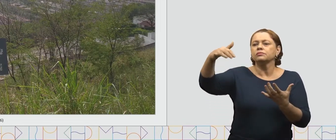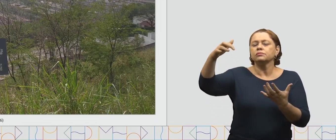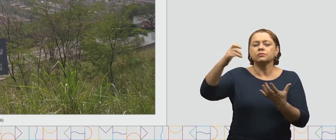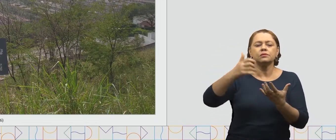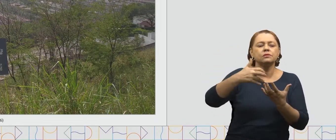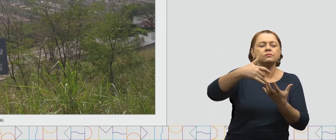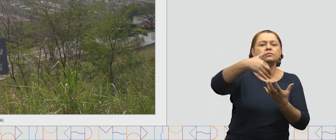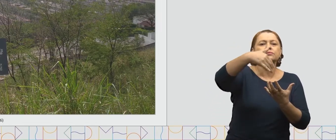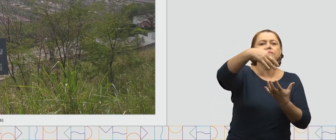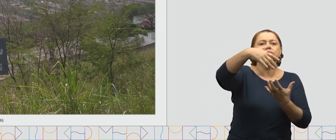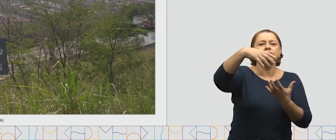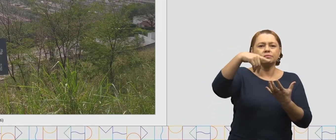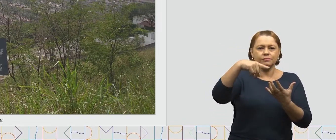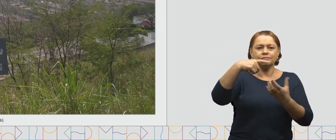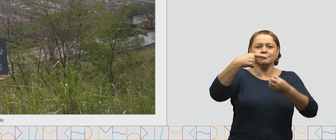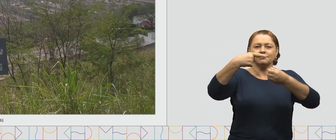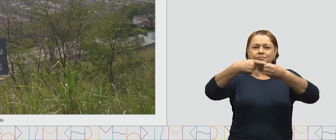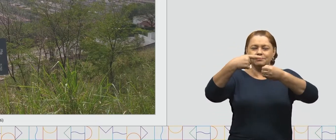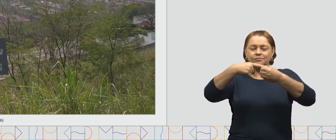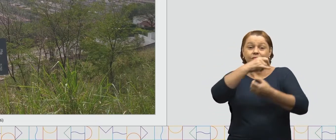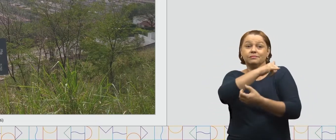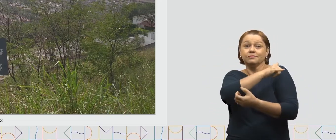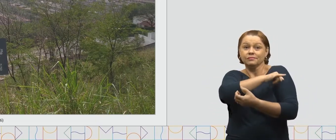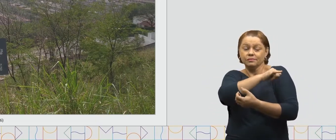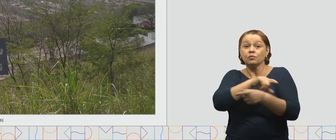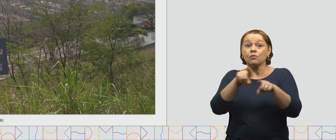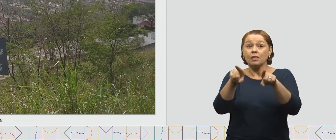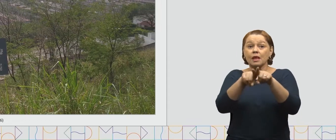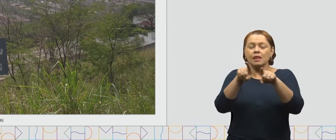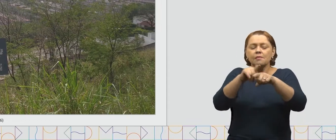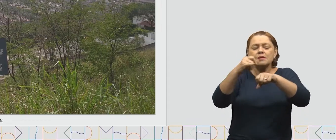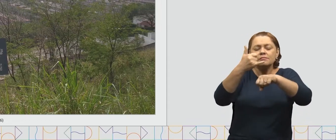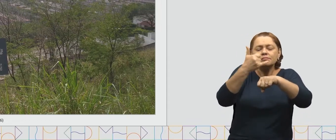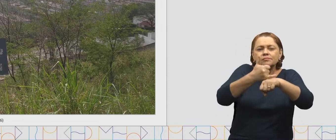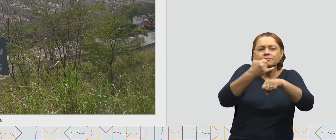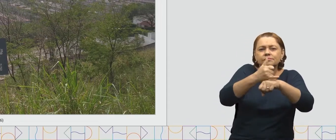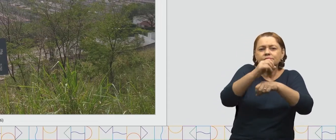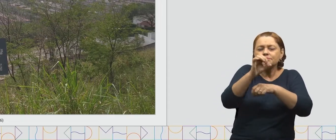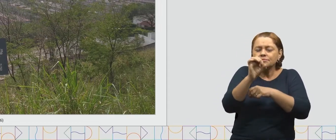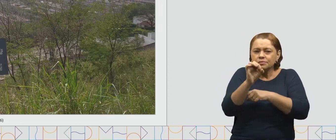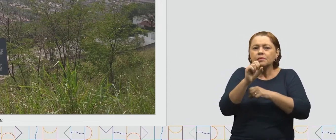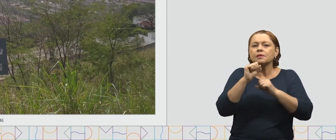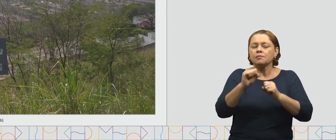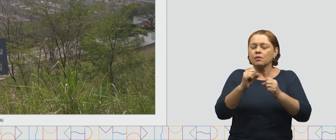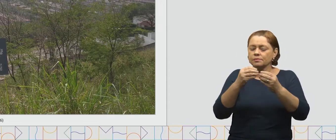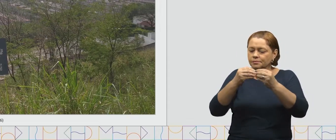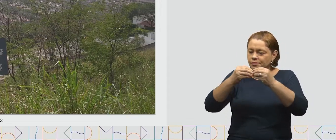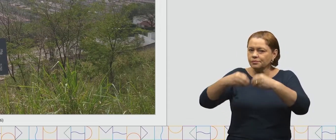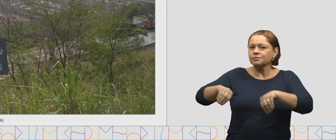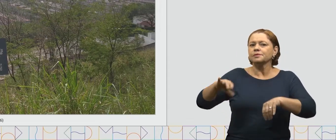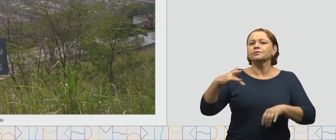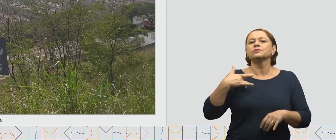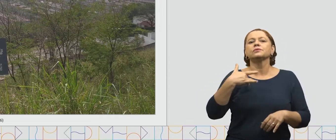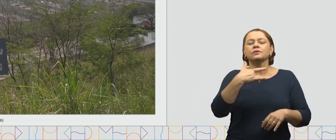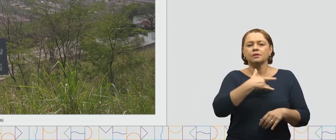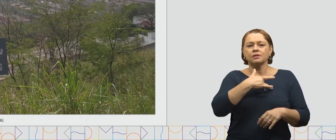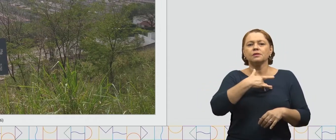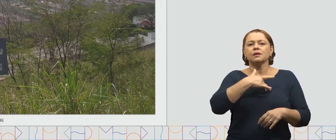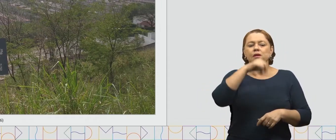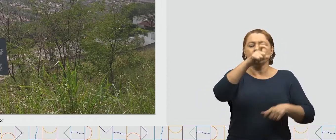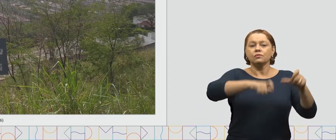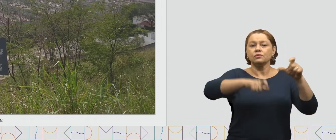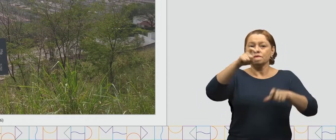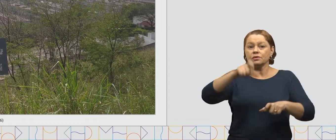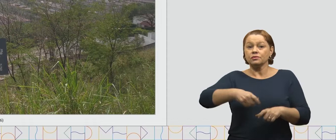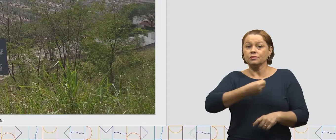materiais particulados e até micropartículas de ferro que podem causar danos à saúde da população da